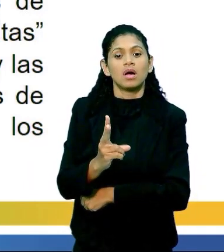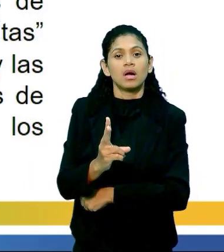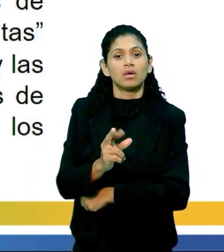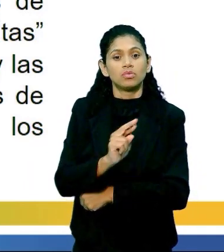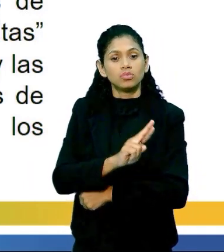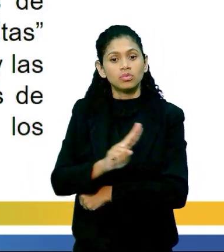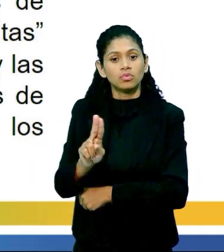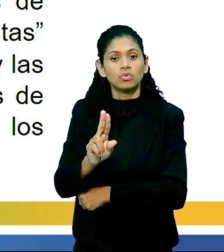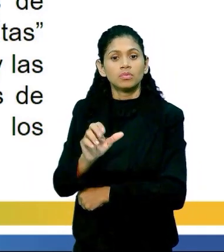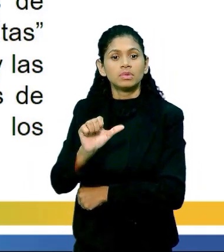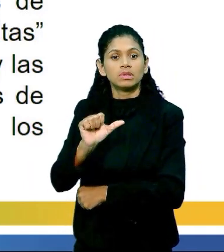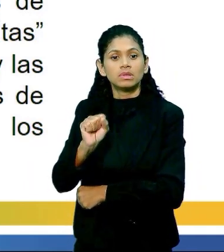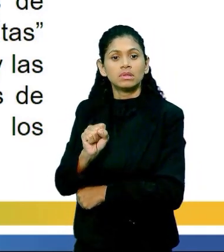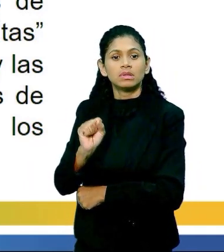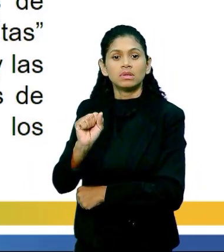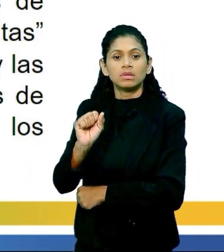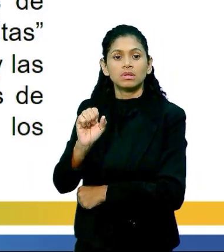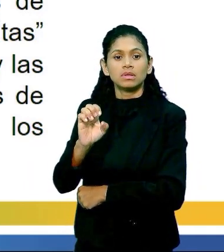mantêm